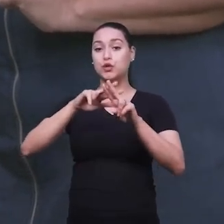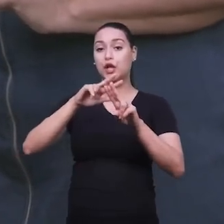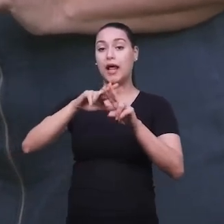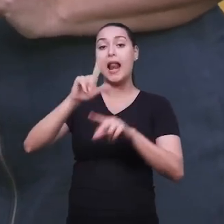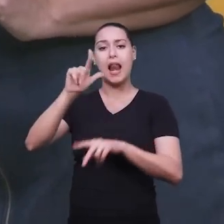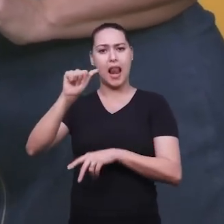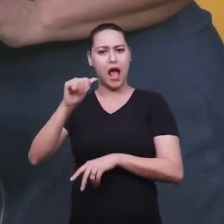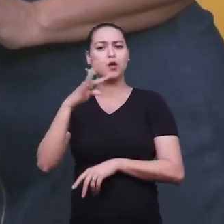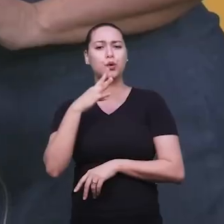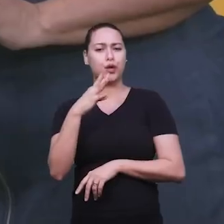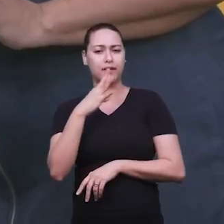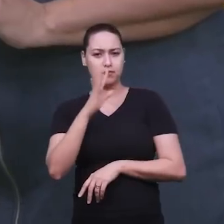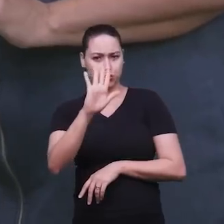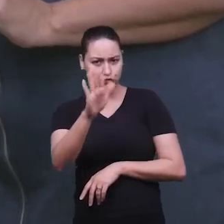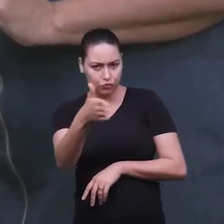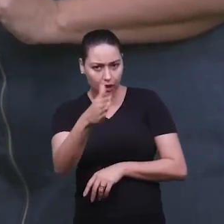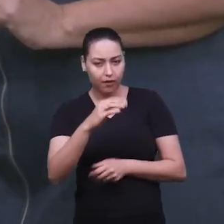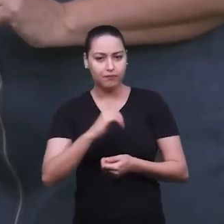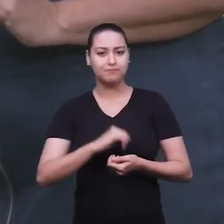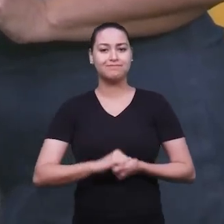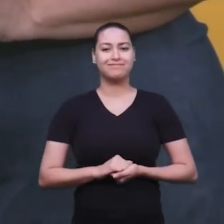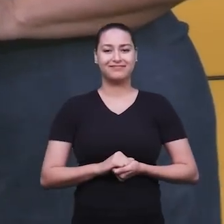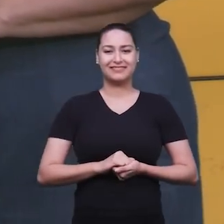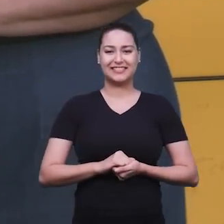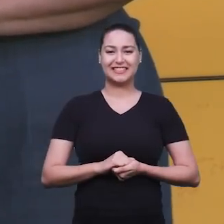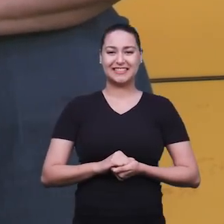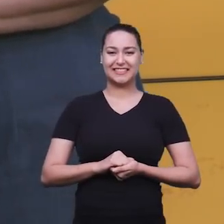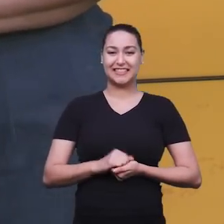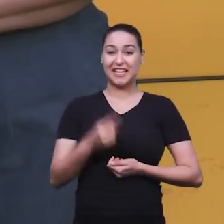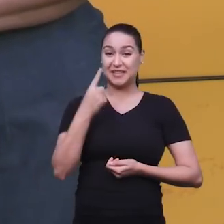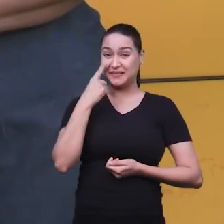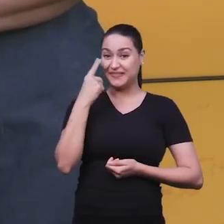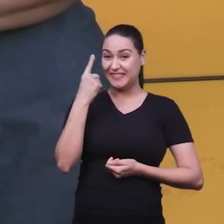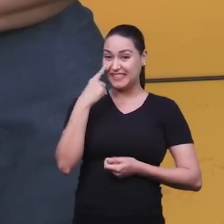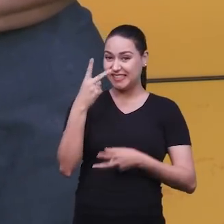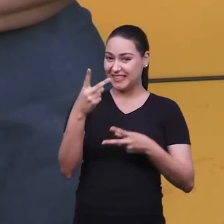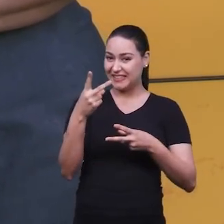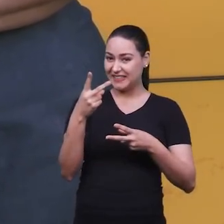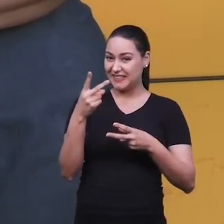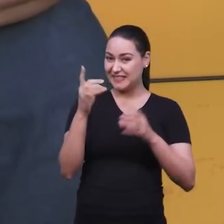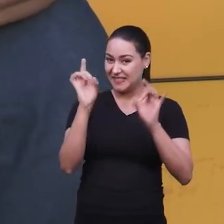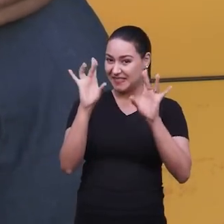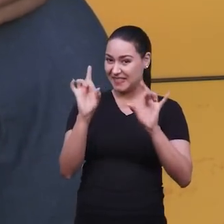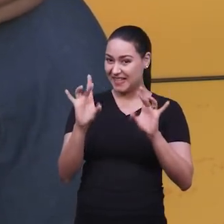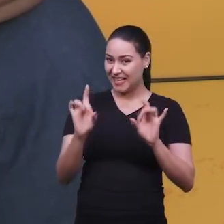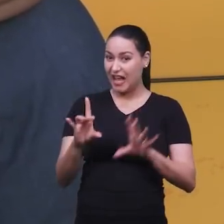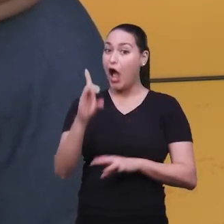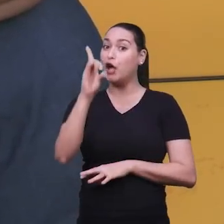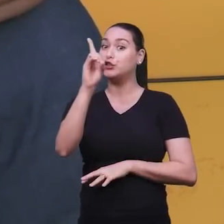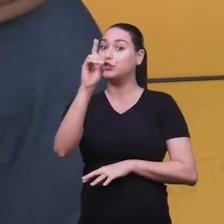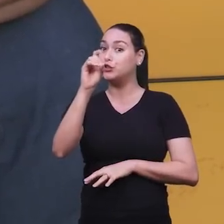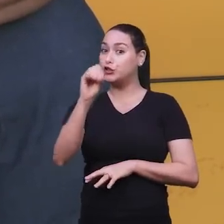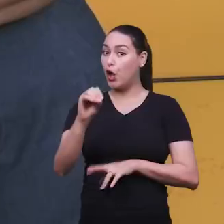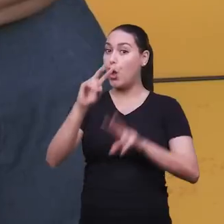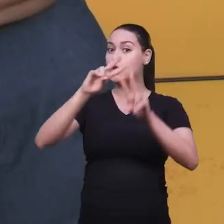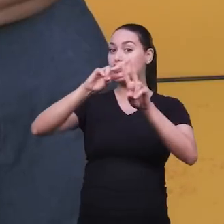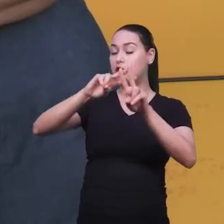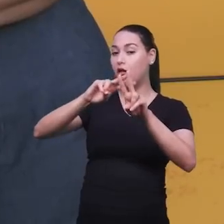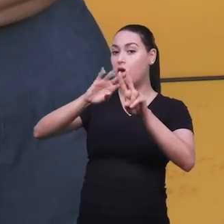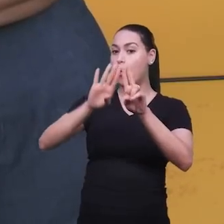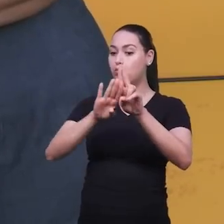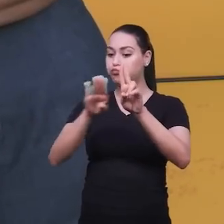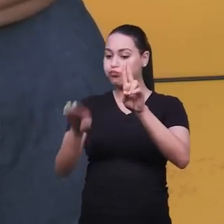Lá, nós já conhecemos. Vamos dar então uma atenção especial para o Dó